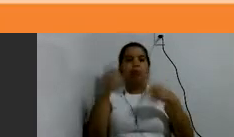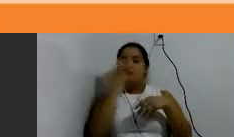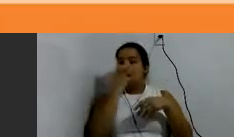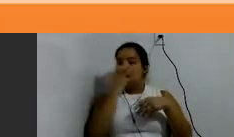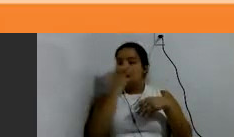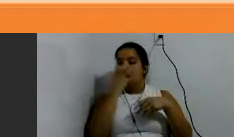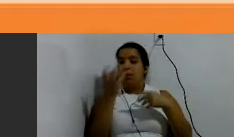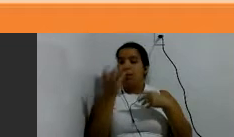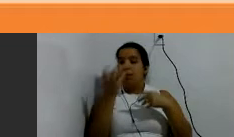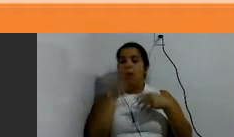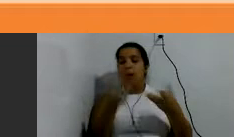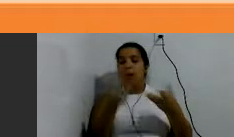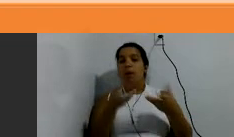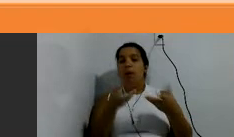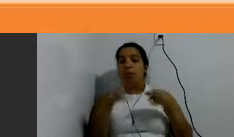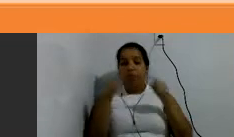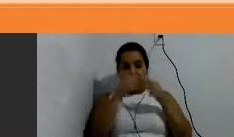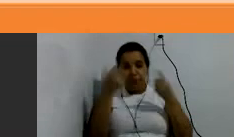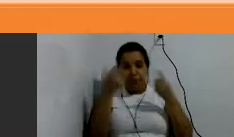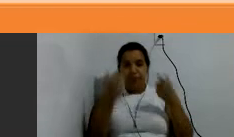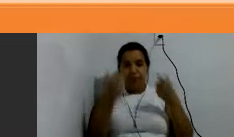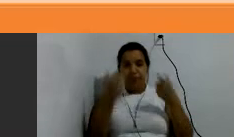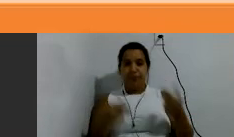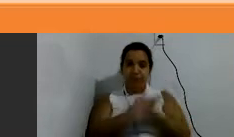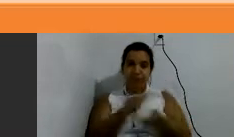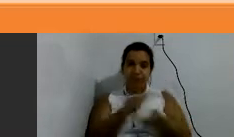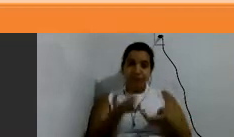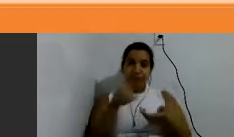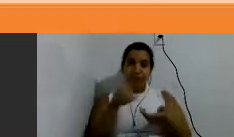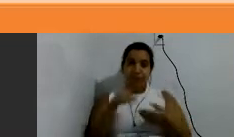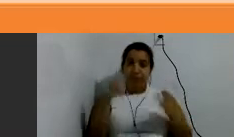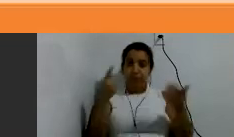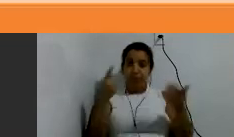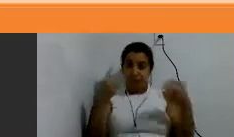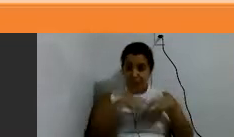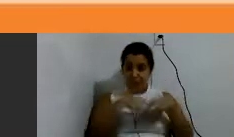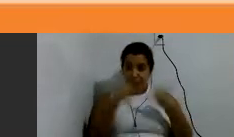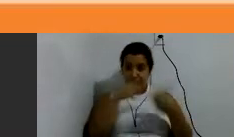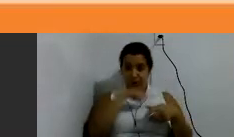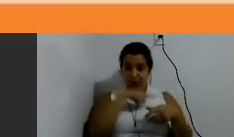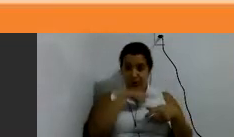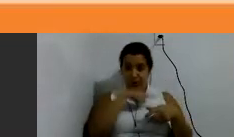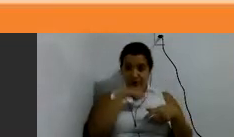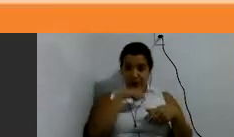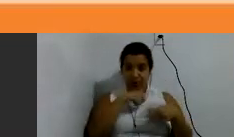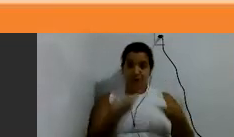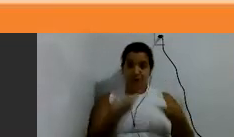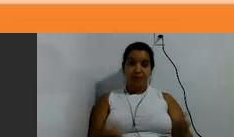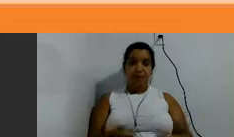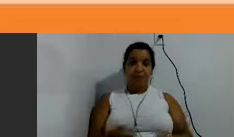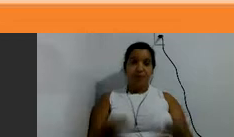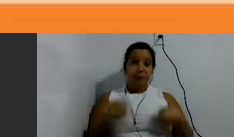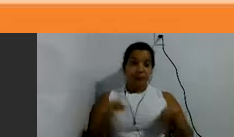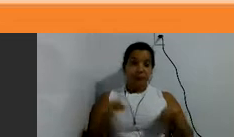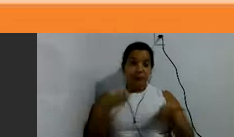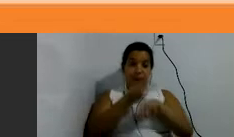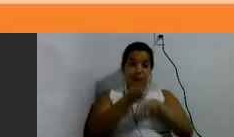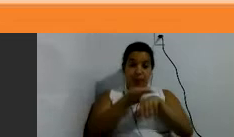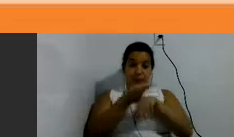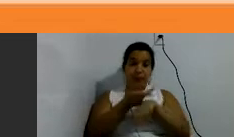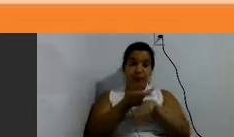acaba picando o dedo. Então, quando a gente tem acidente de laboratório com Chagas, a gente tem que procurar